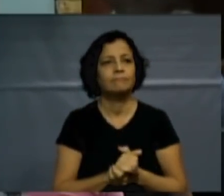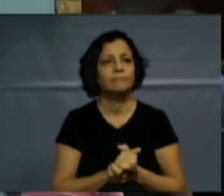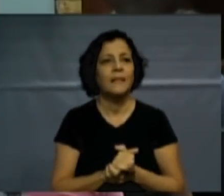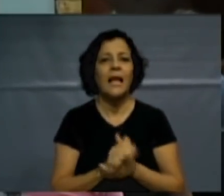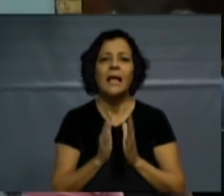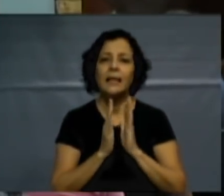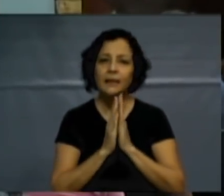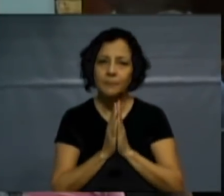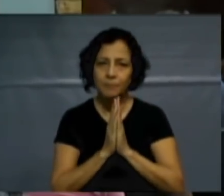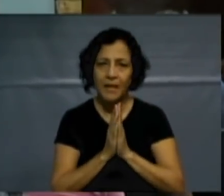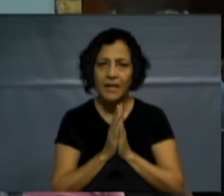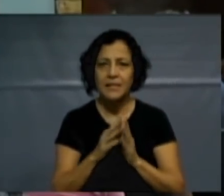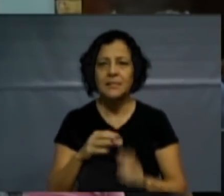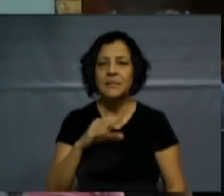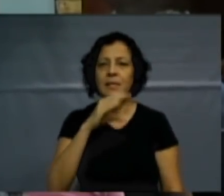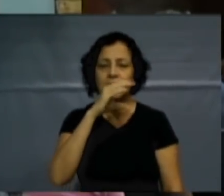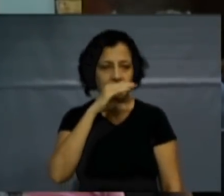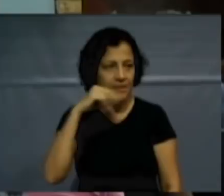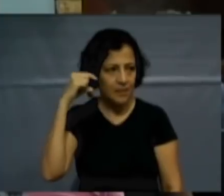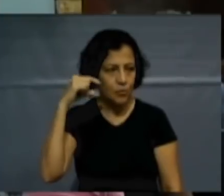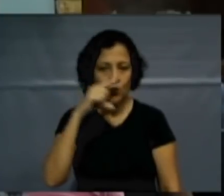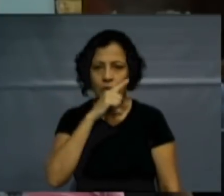a prece. Aí você pode ir.